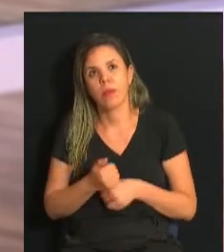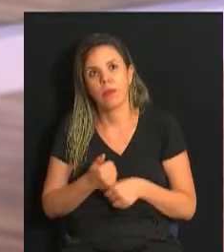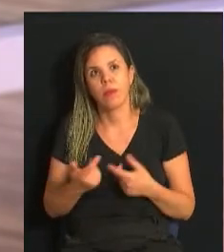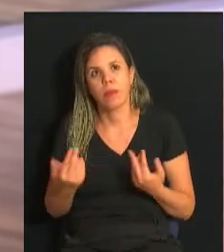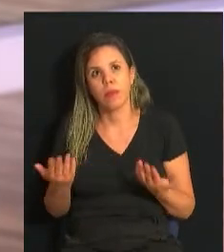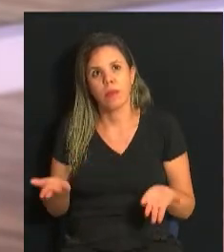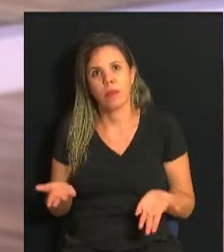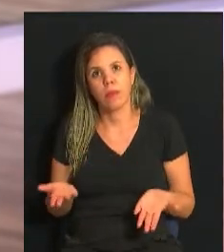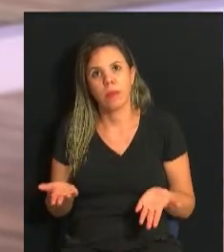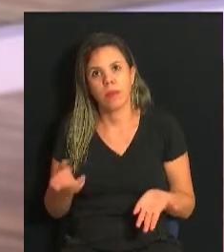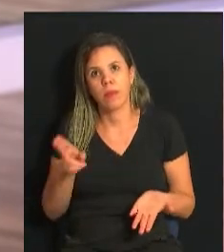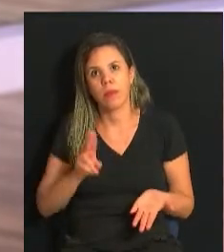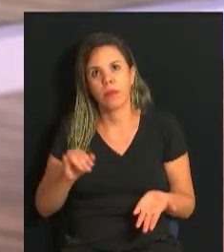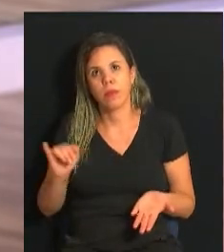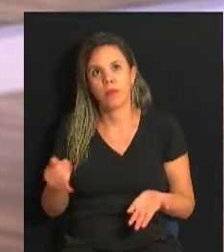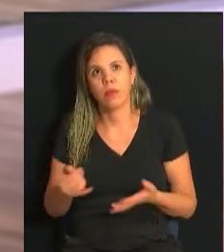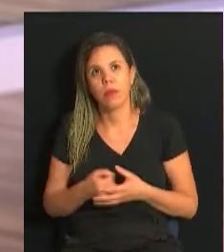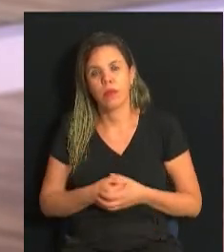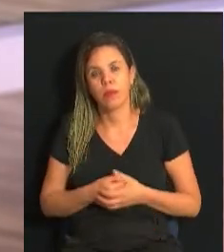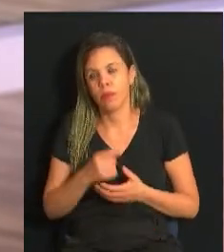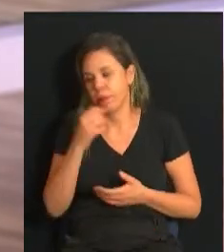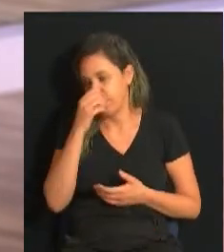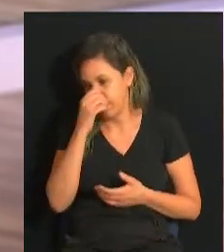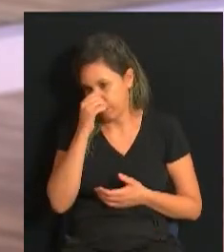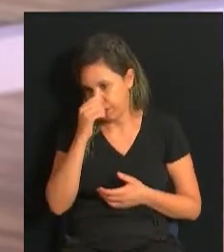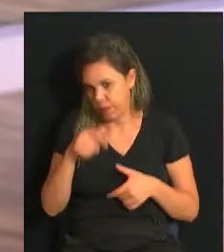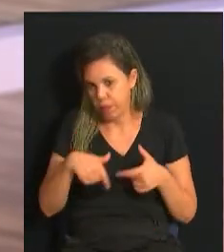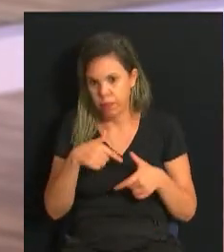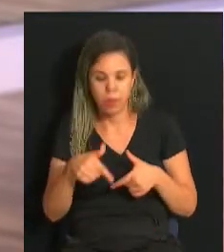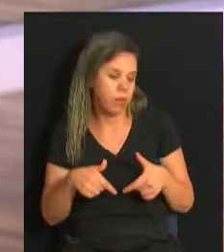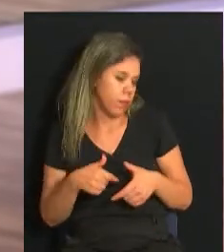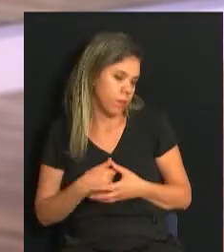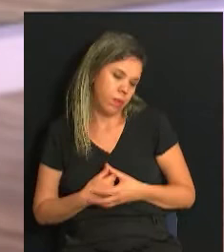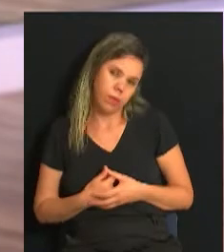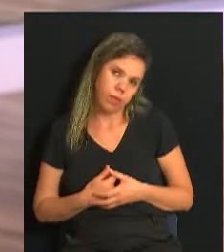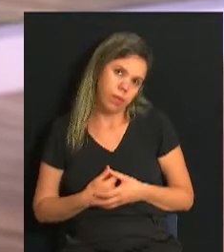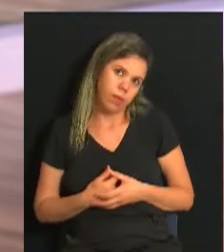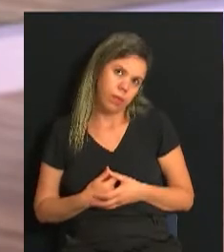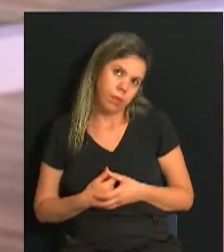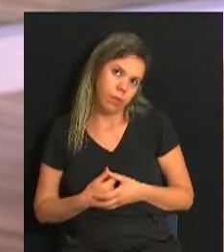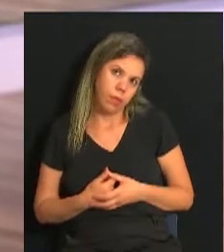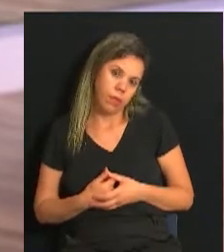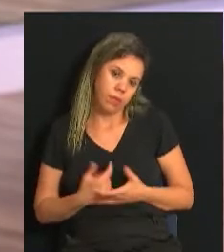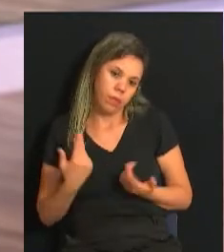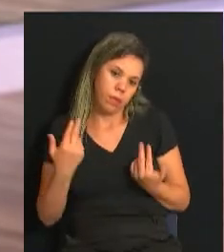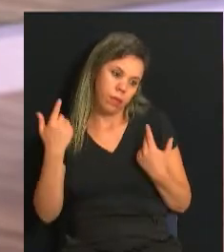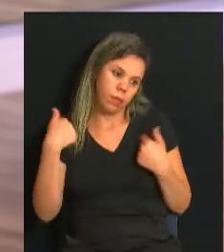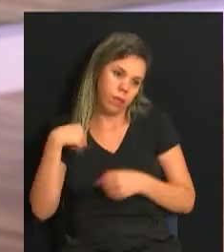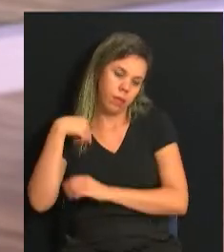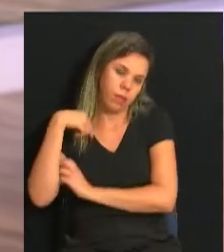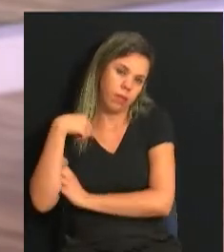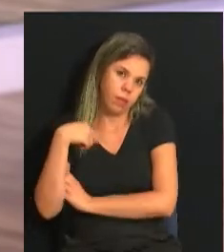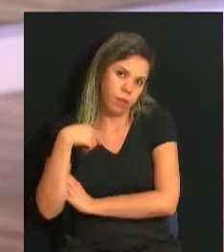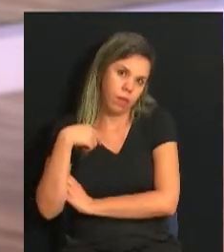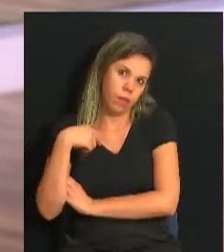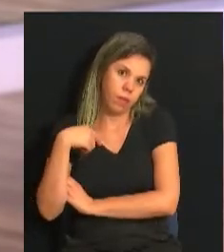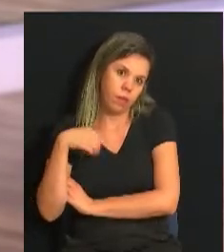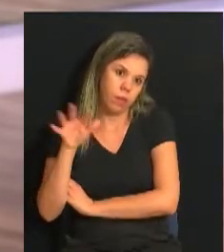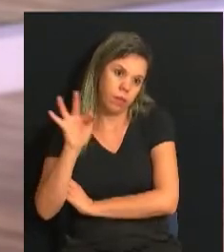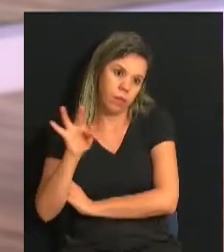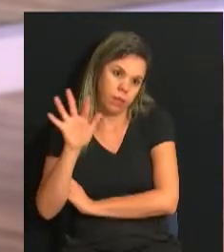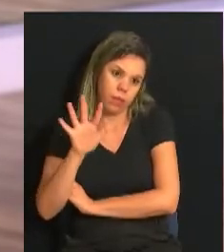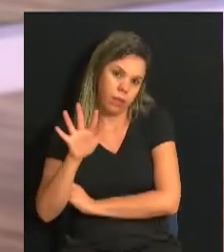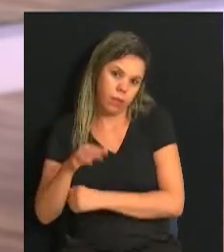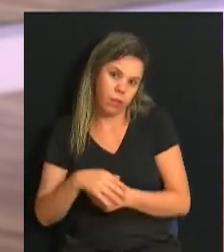você vai utilizar a gente trabalhando com o meu carro na faculdade